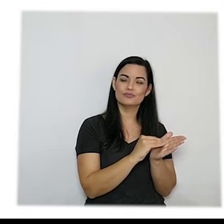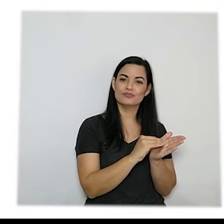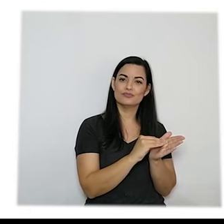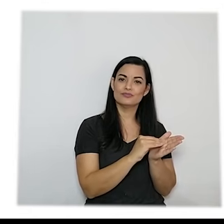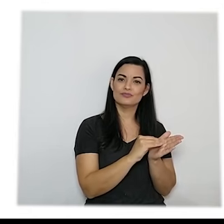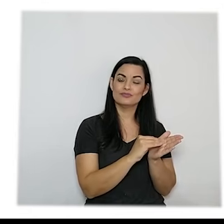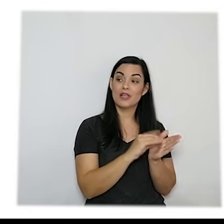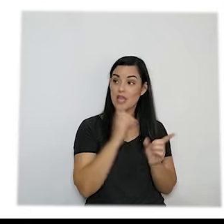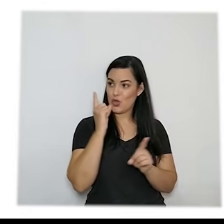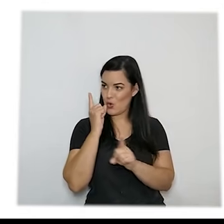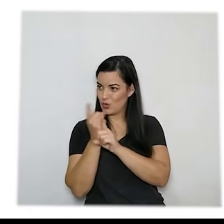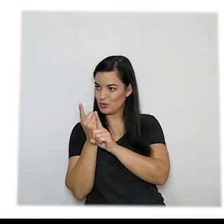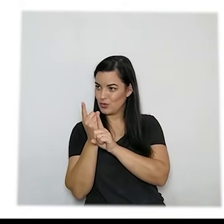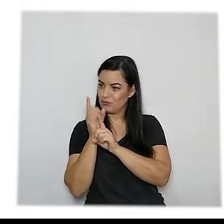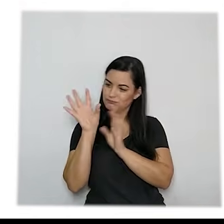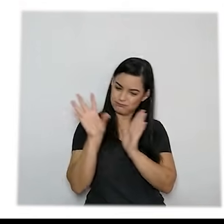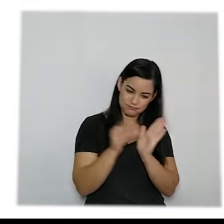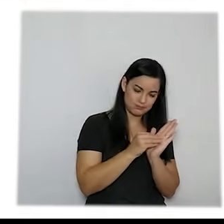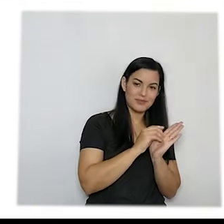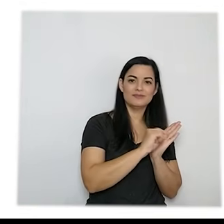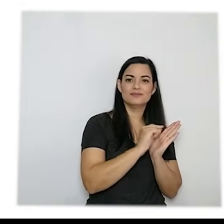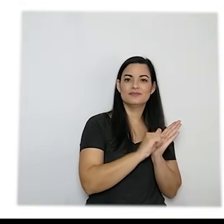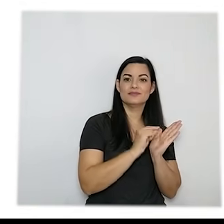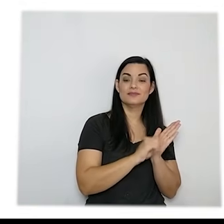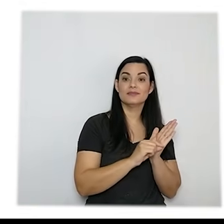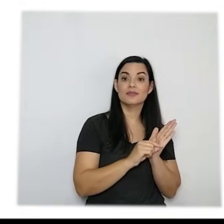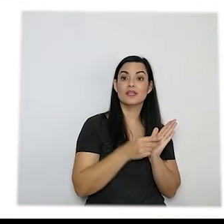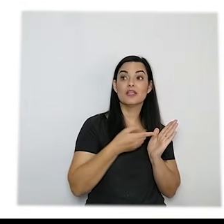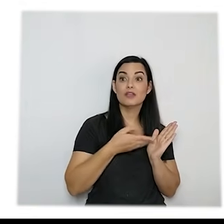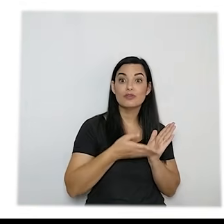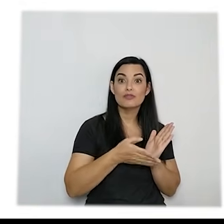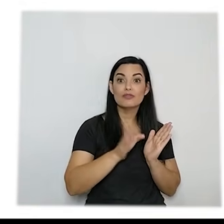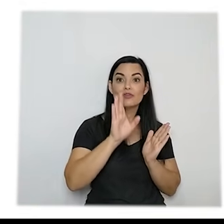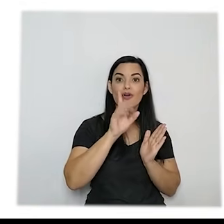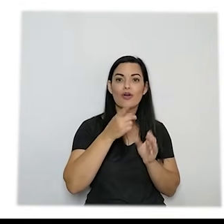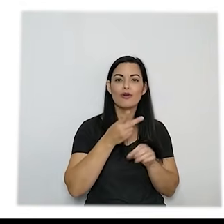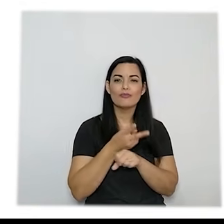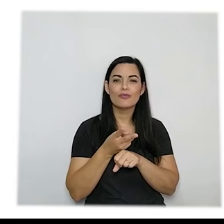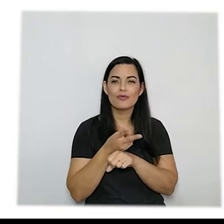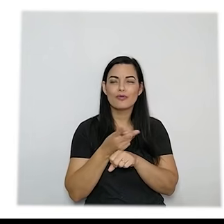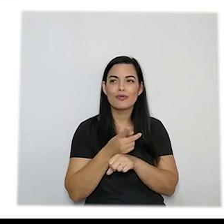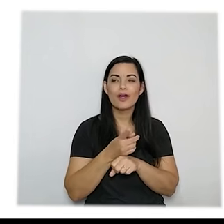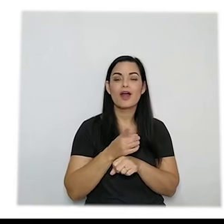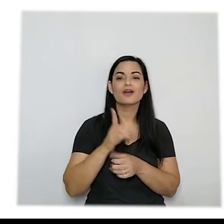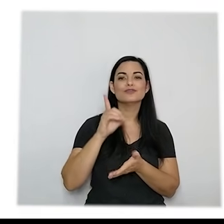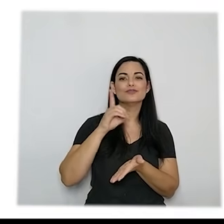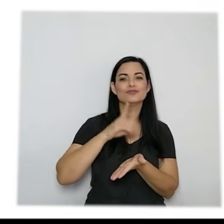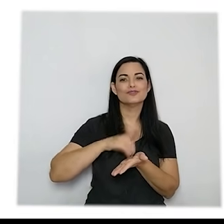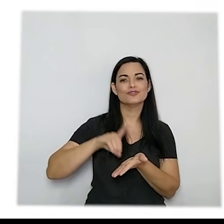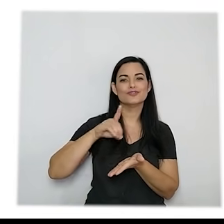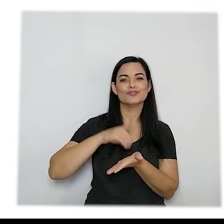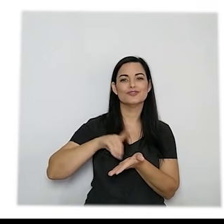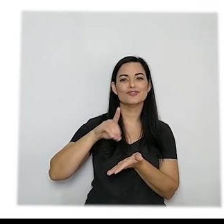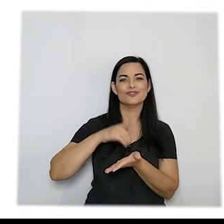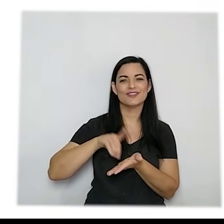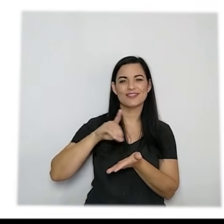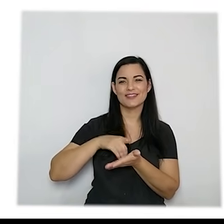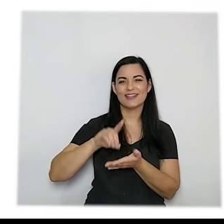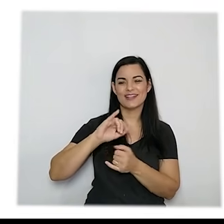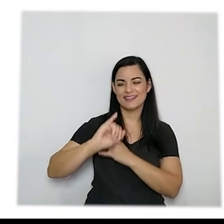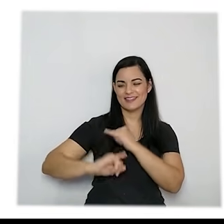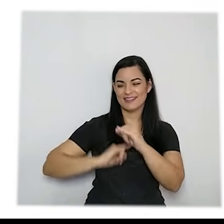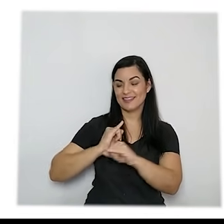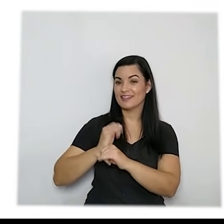escrevo o que eu encontrei e vou buscar naquele super dicionário online que eu mostrei